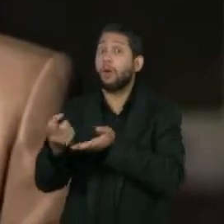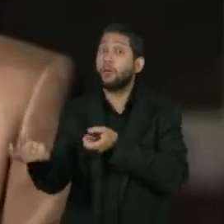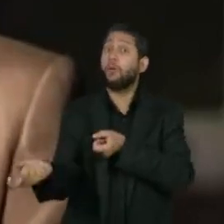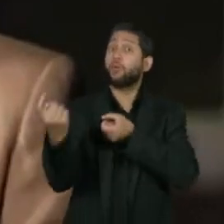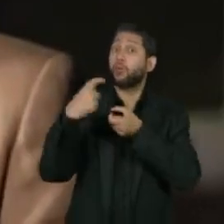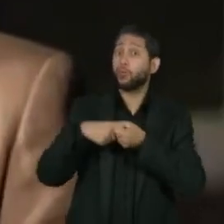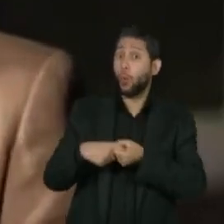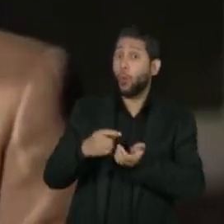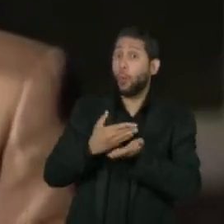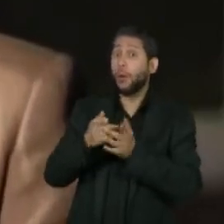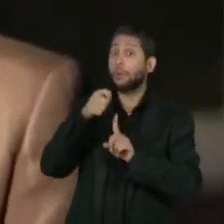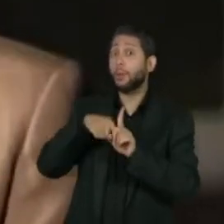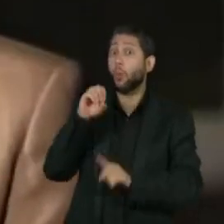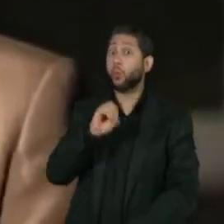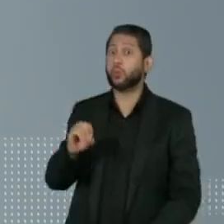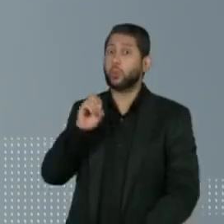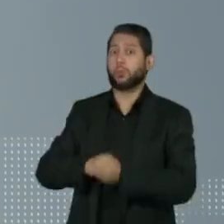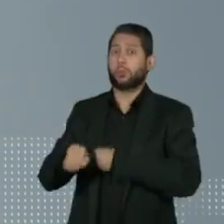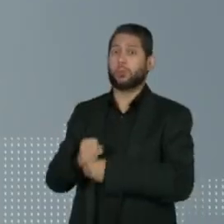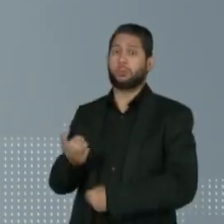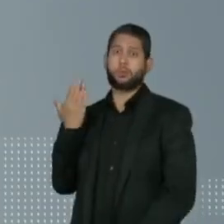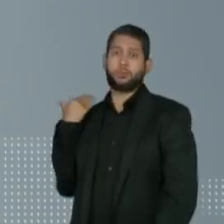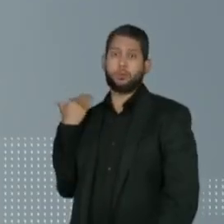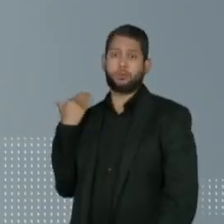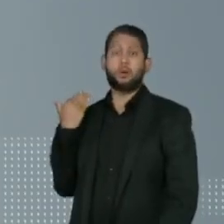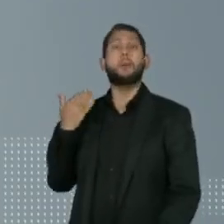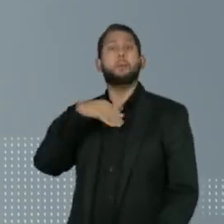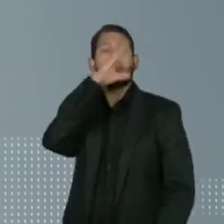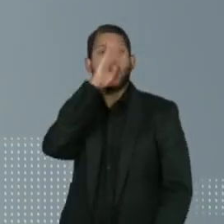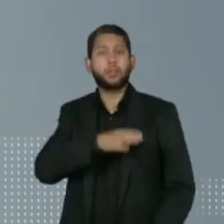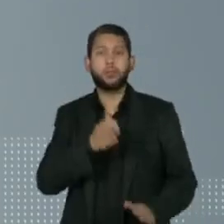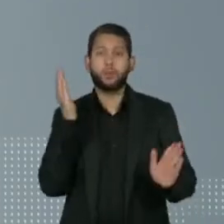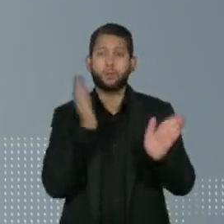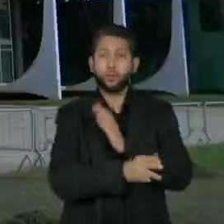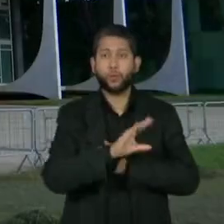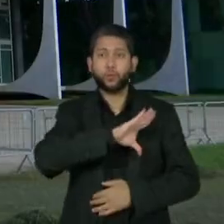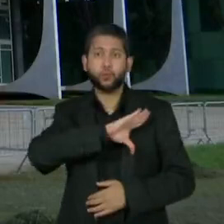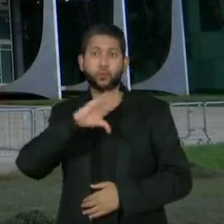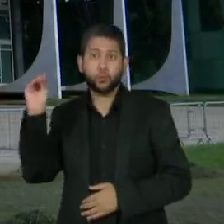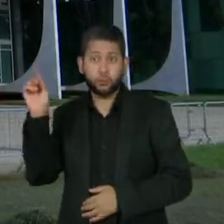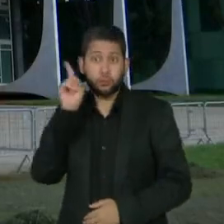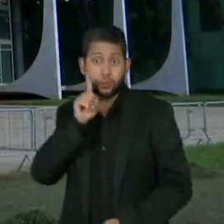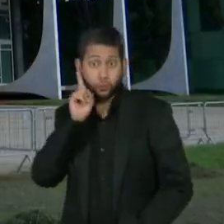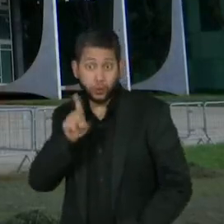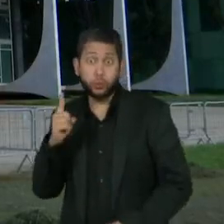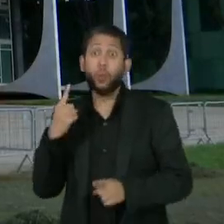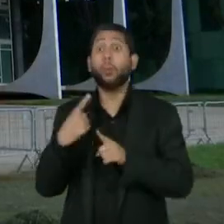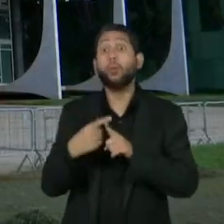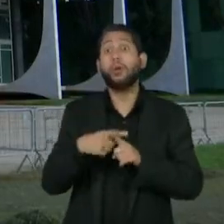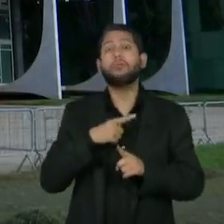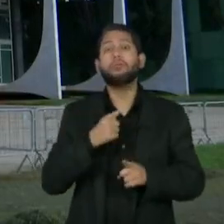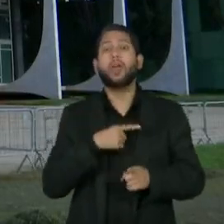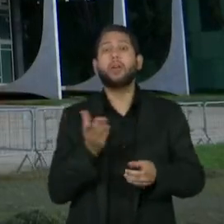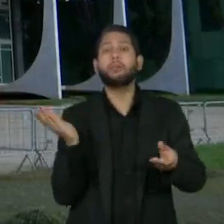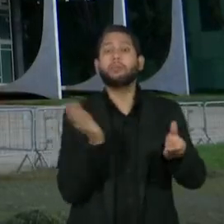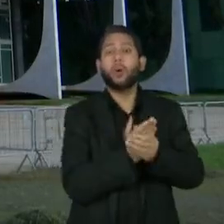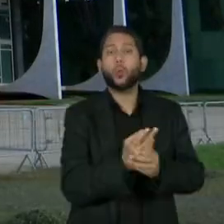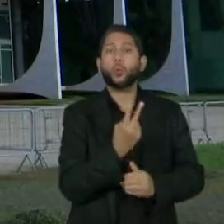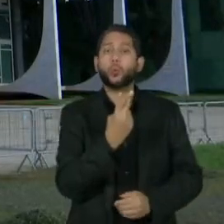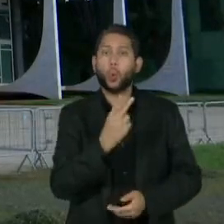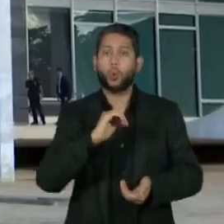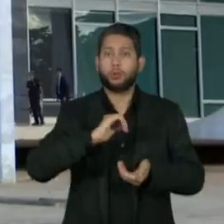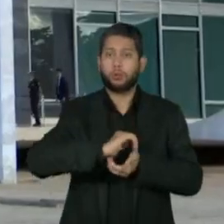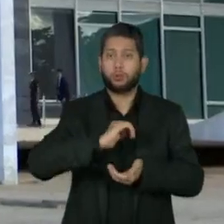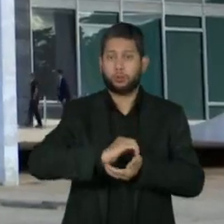extradição decretados em outubro do ano passado ele deixou o Brasil em 2020 após ser alvo de dois inquéritos no Supremo